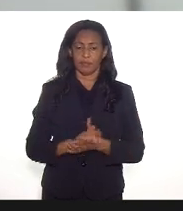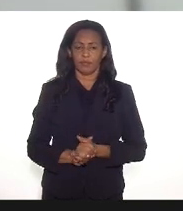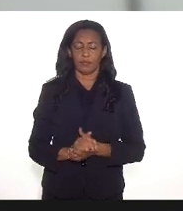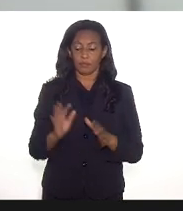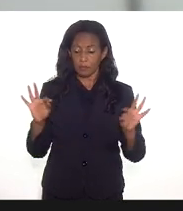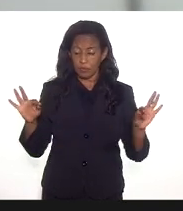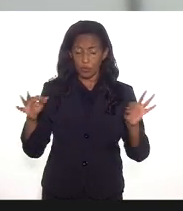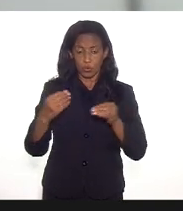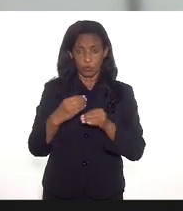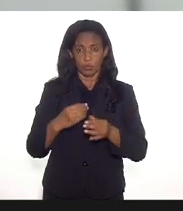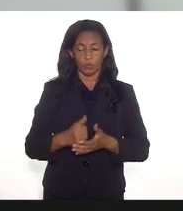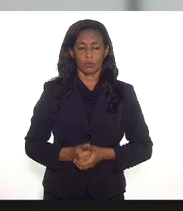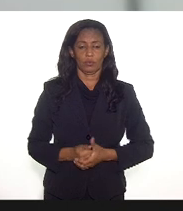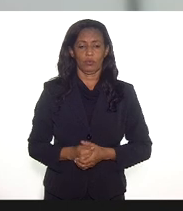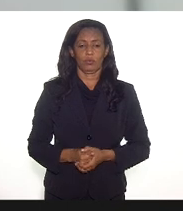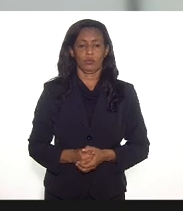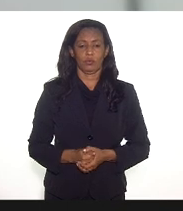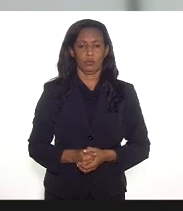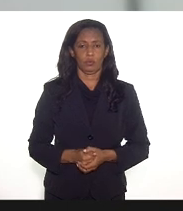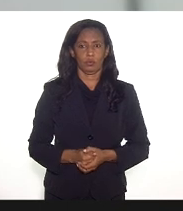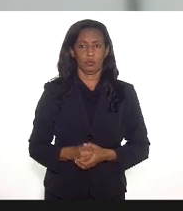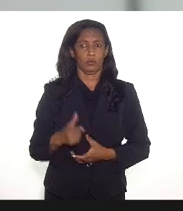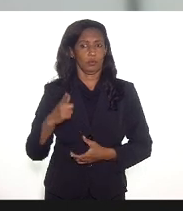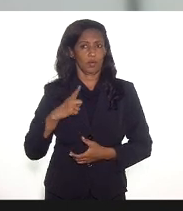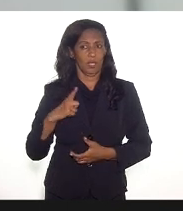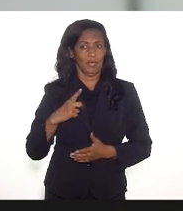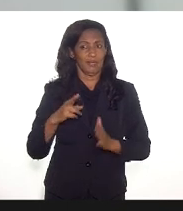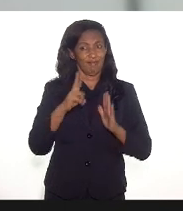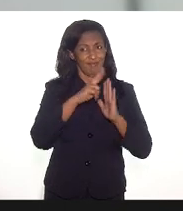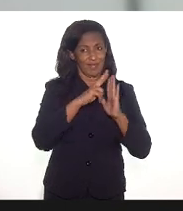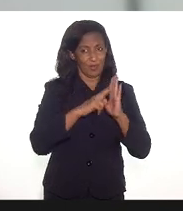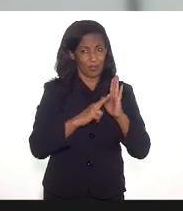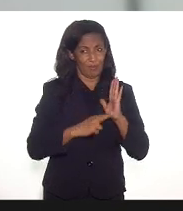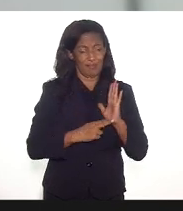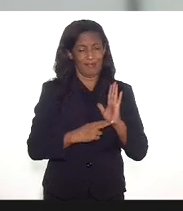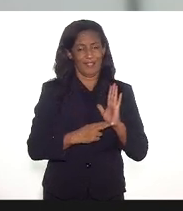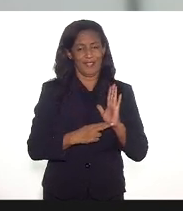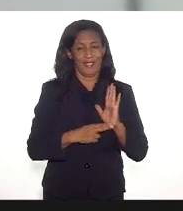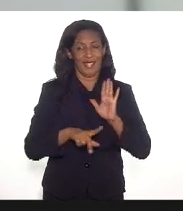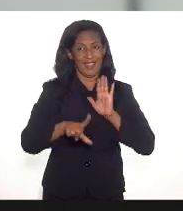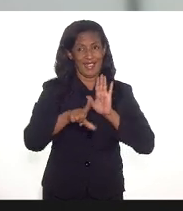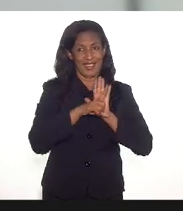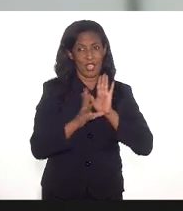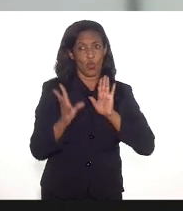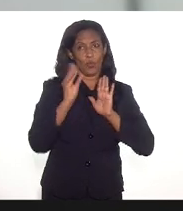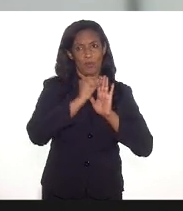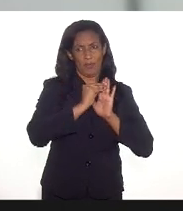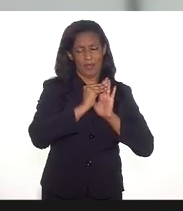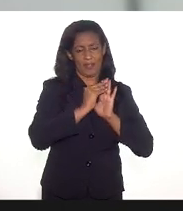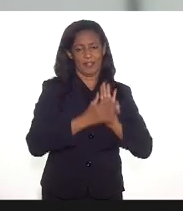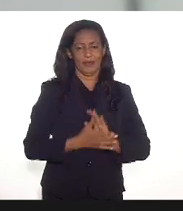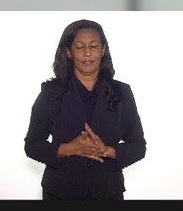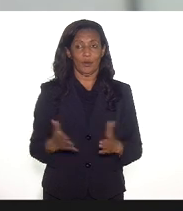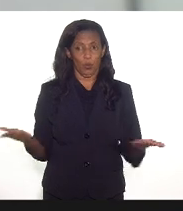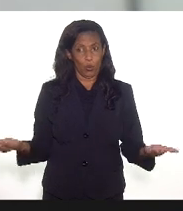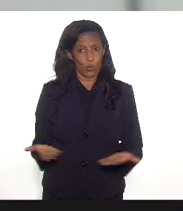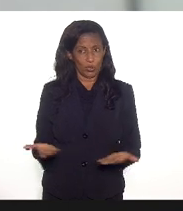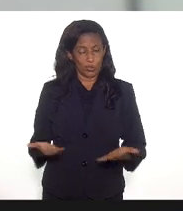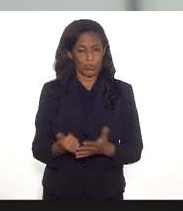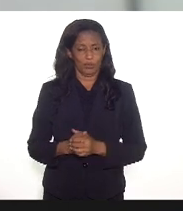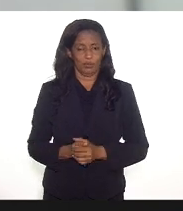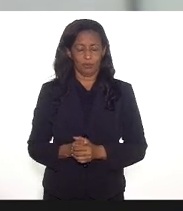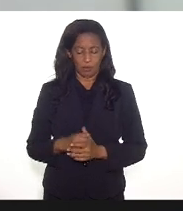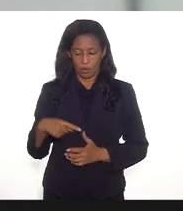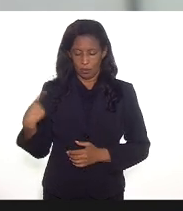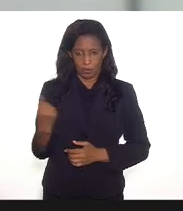tudo isso terá que ser regulamentado em lei complementar. Então, hoje, nós